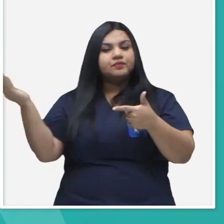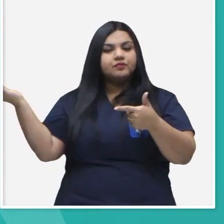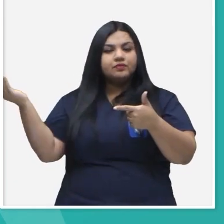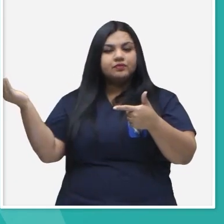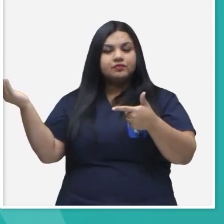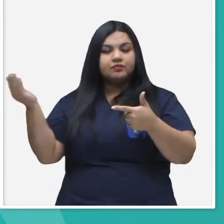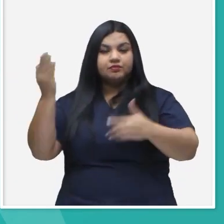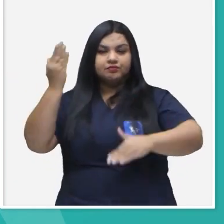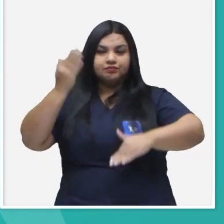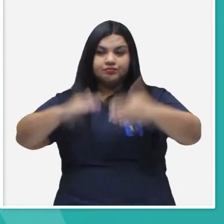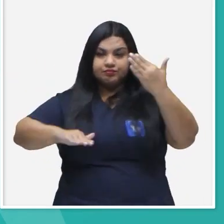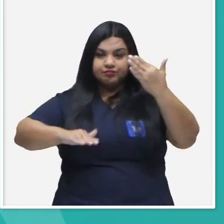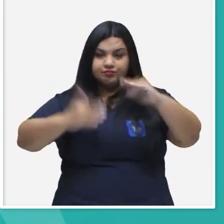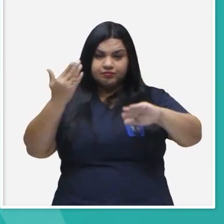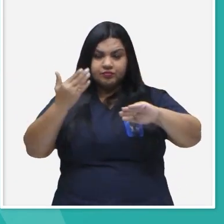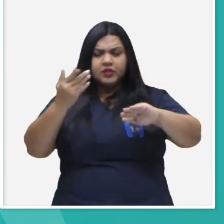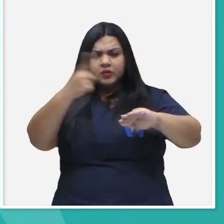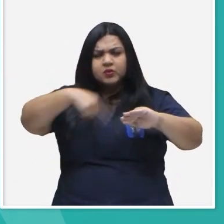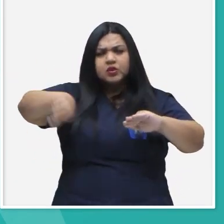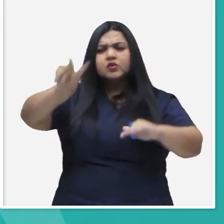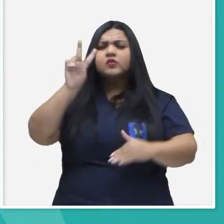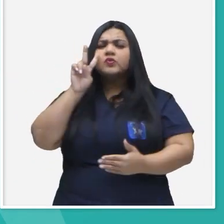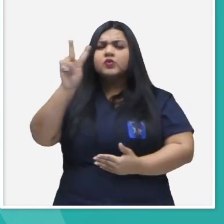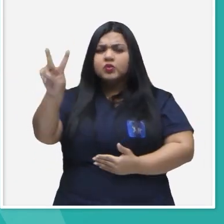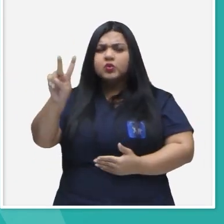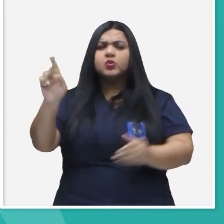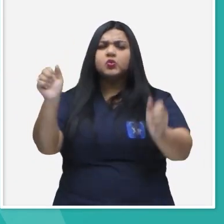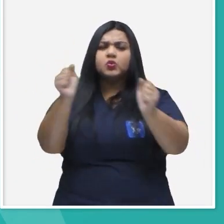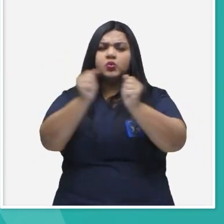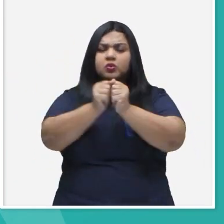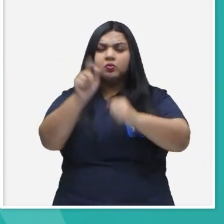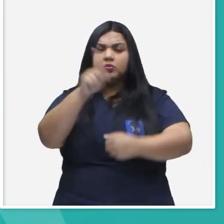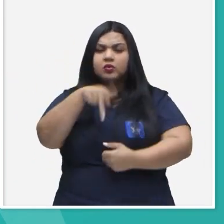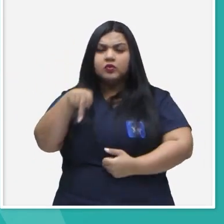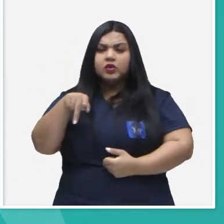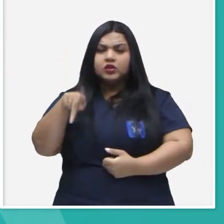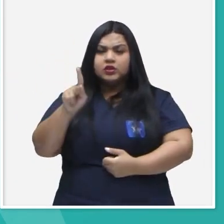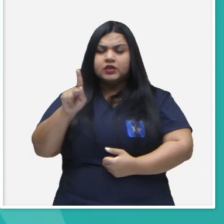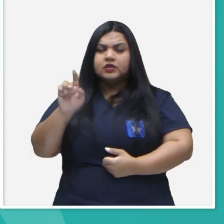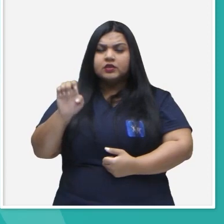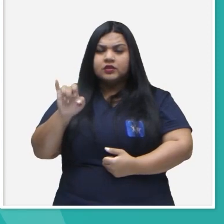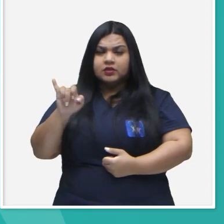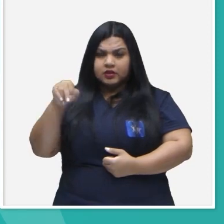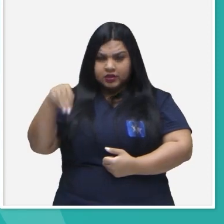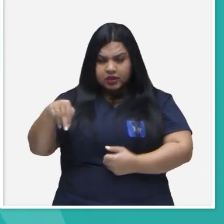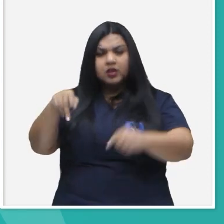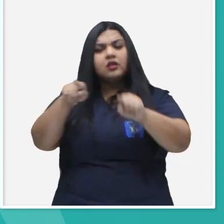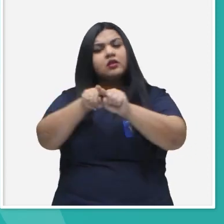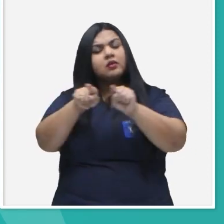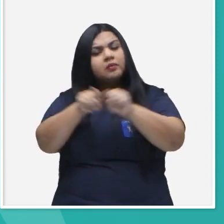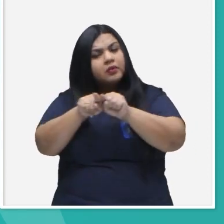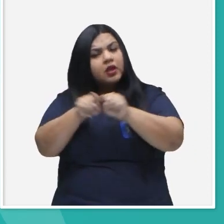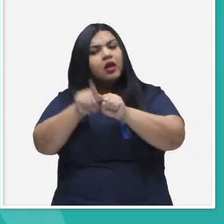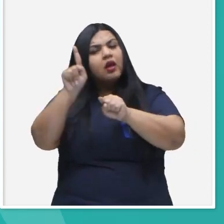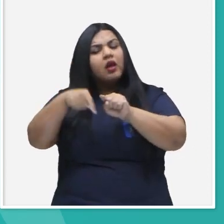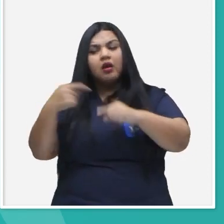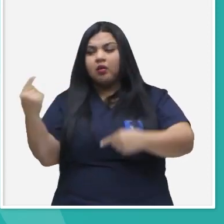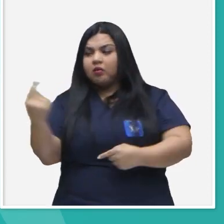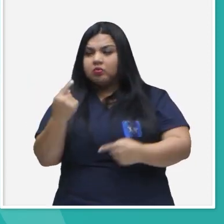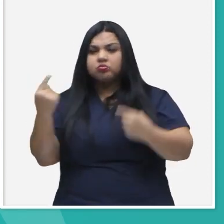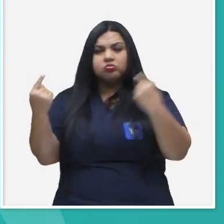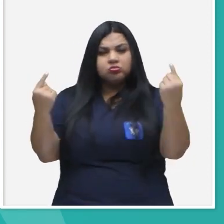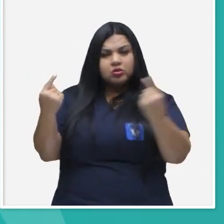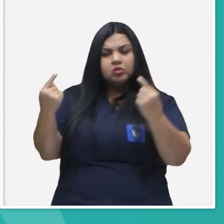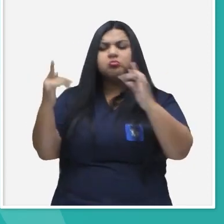é o Taekwondo, que vocês viram juntamente com o professor Kim. Também é um esporte individual com